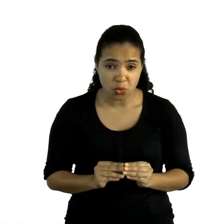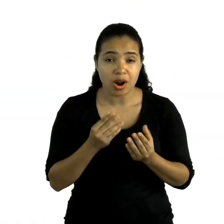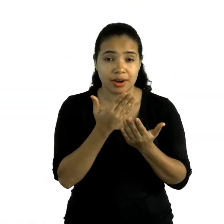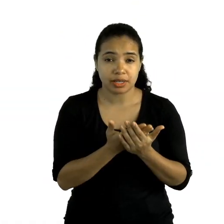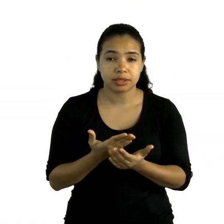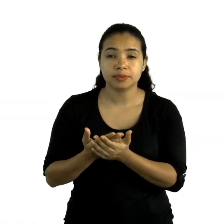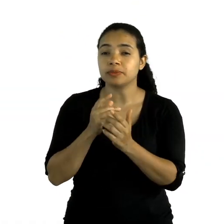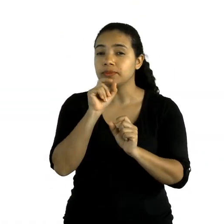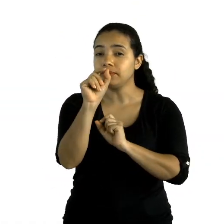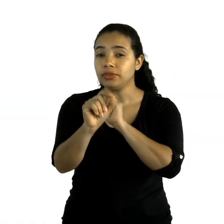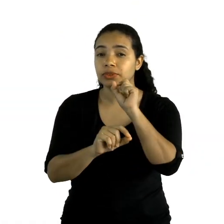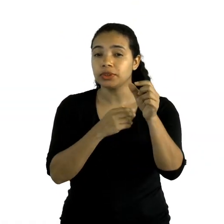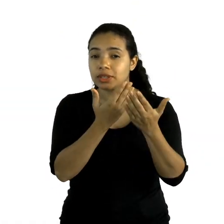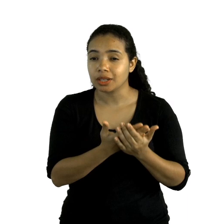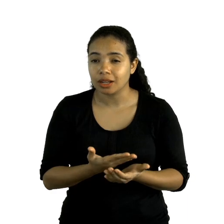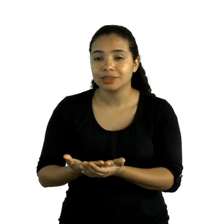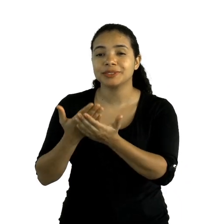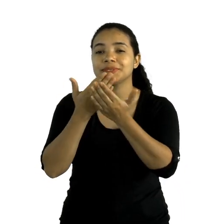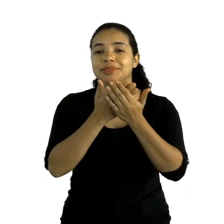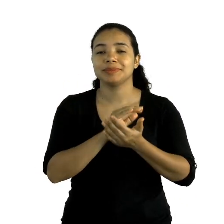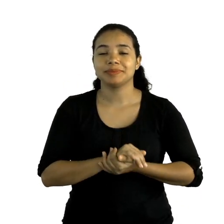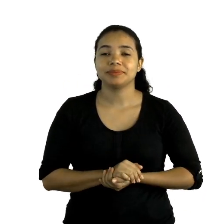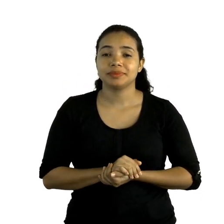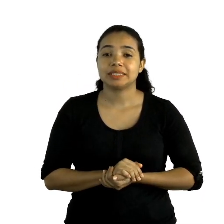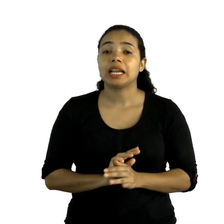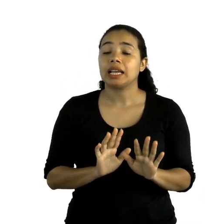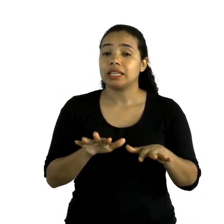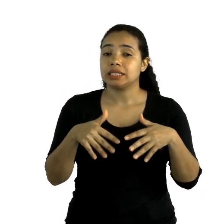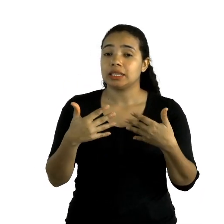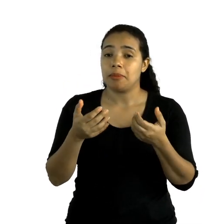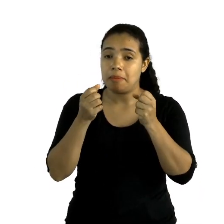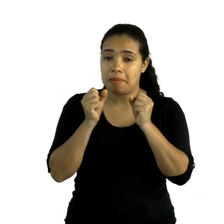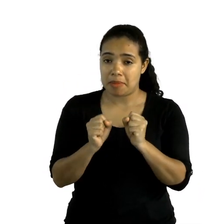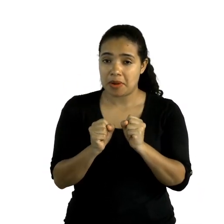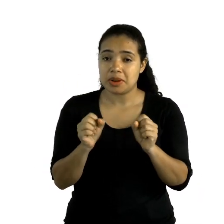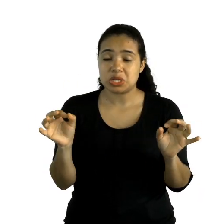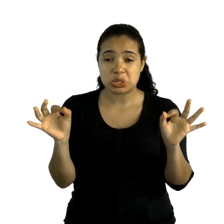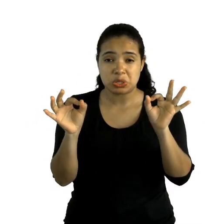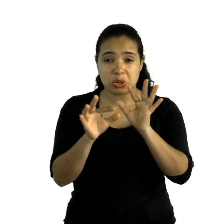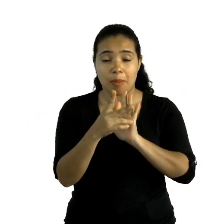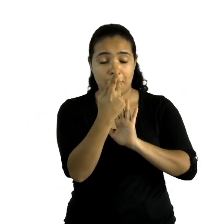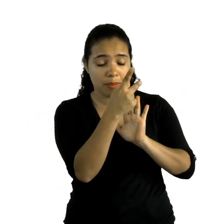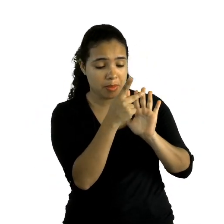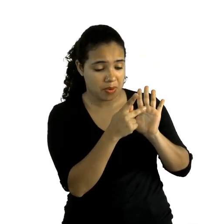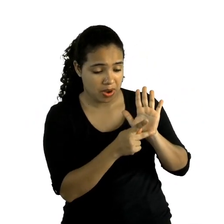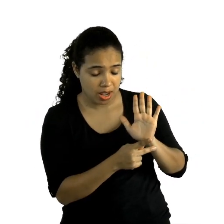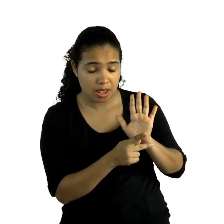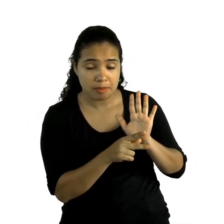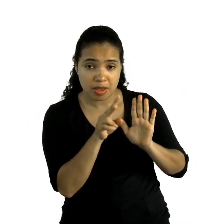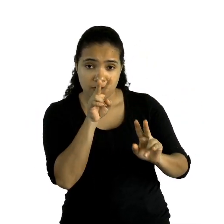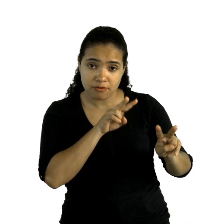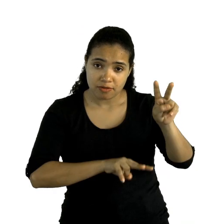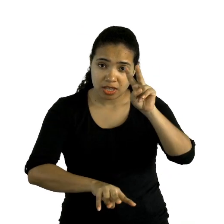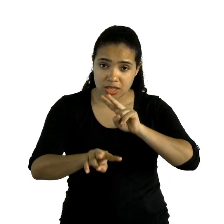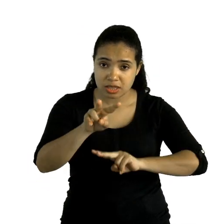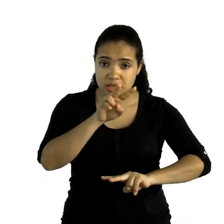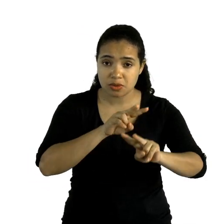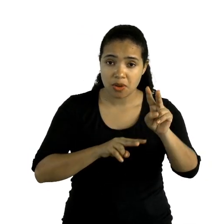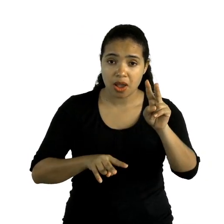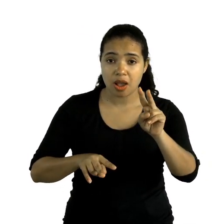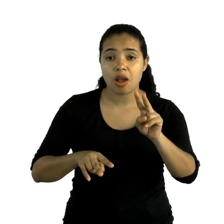o que a gente estudou. Então podemos concluir que o poema visual é uma produção